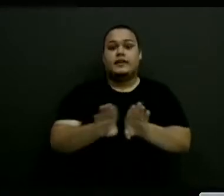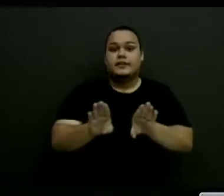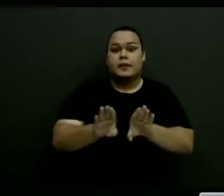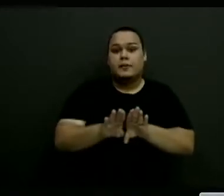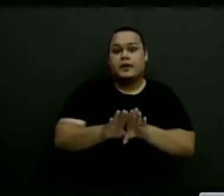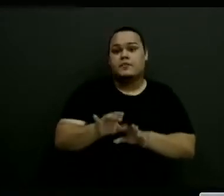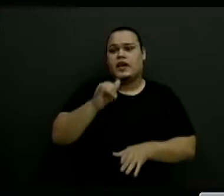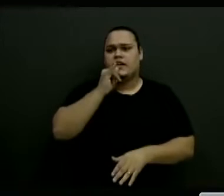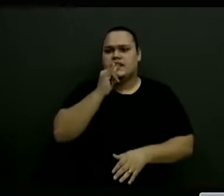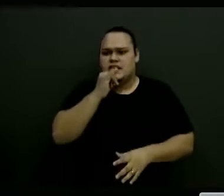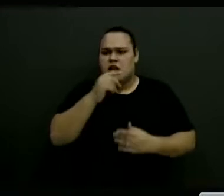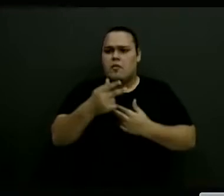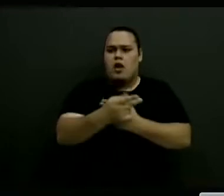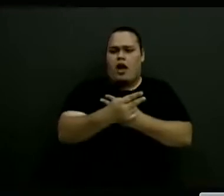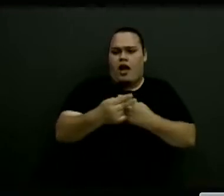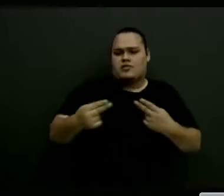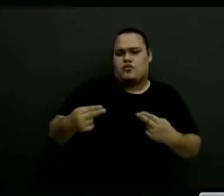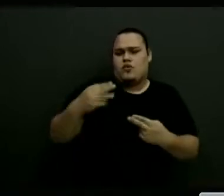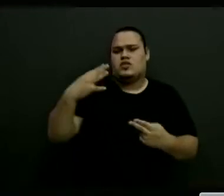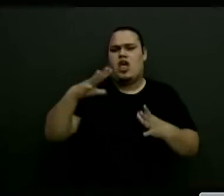somente a vontade de Deus.